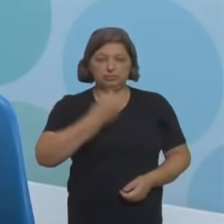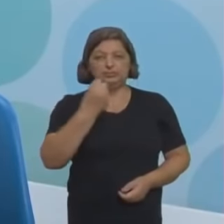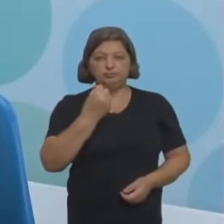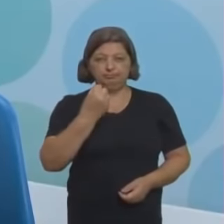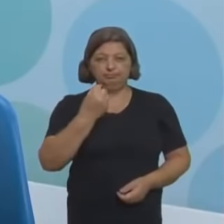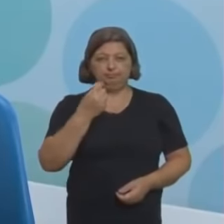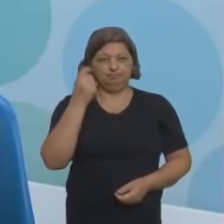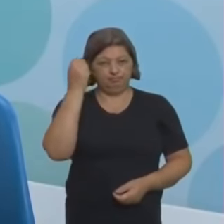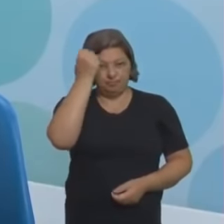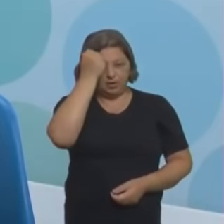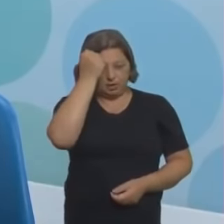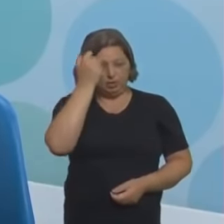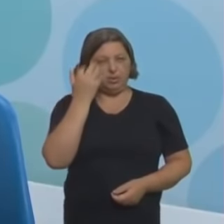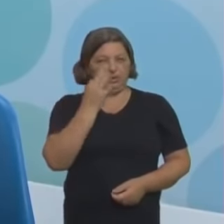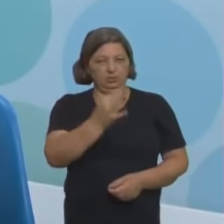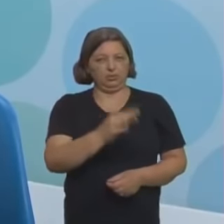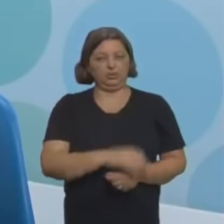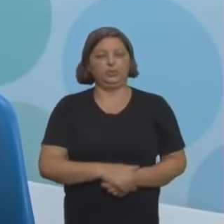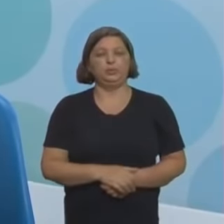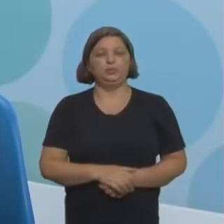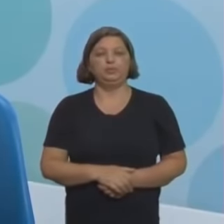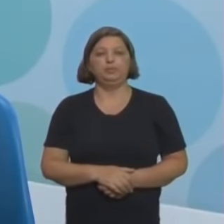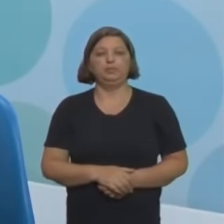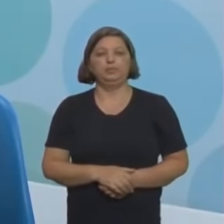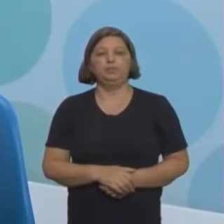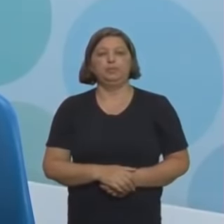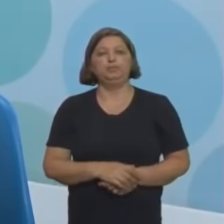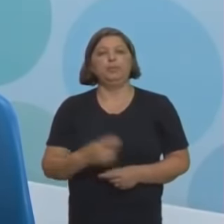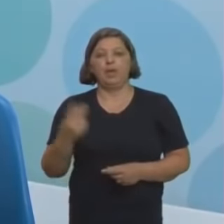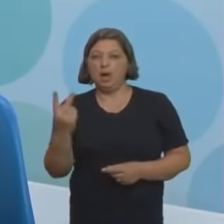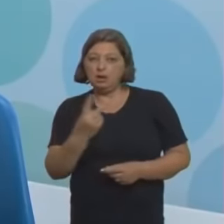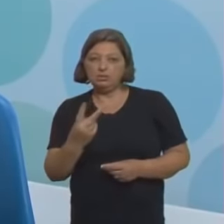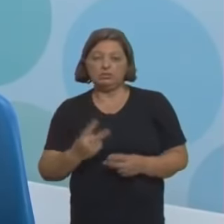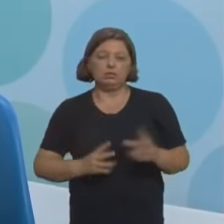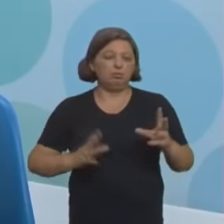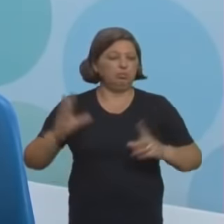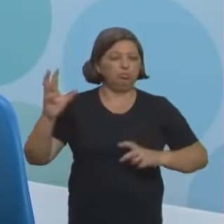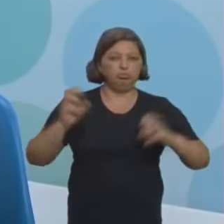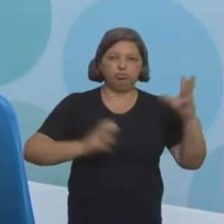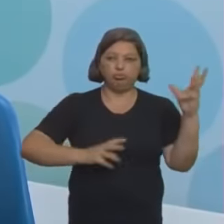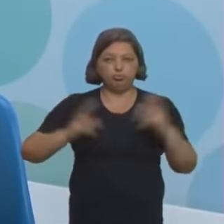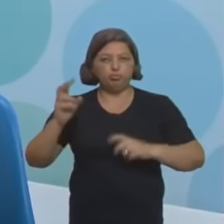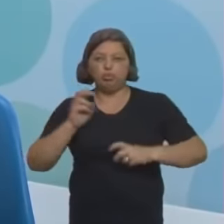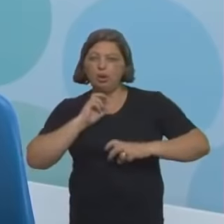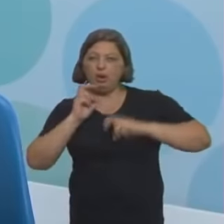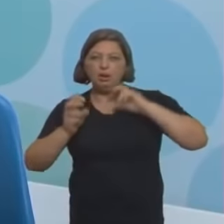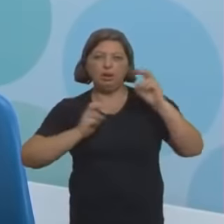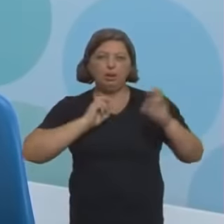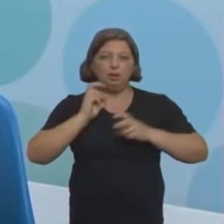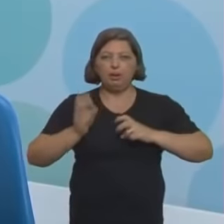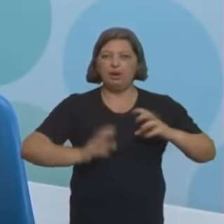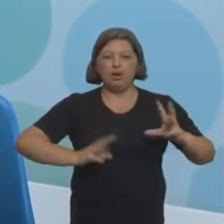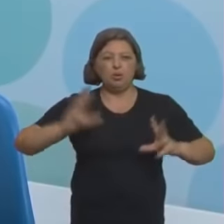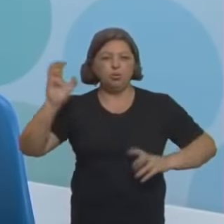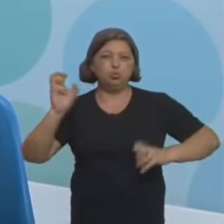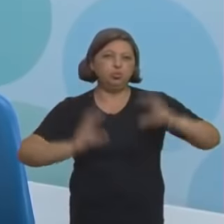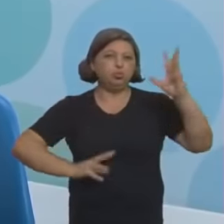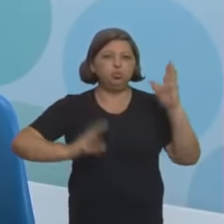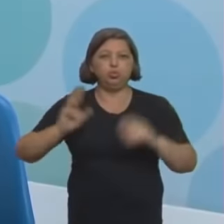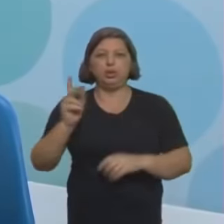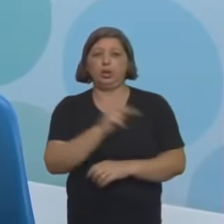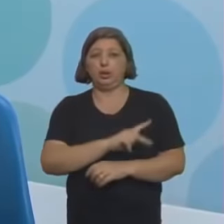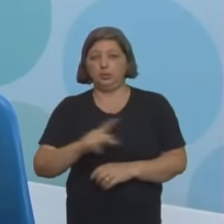arrepender. Ambas começaram a gritar, uma com a outra, tão alto que a